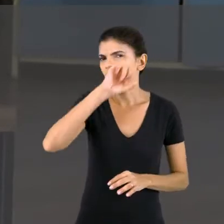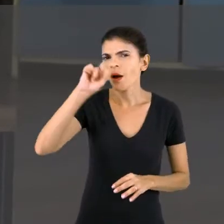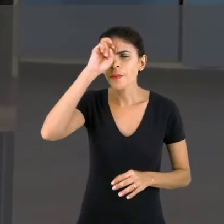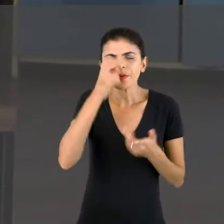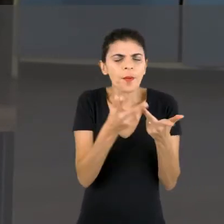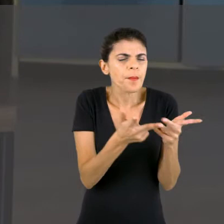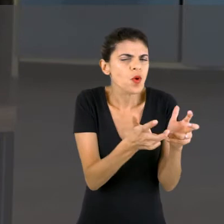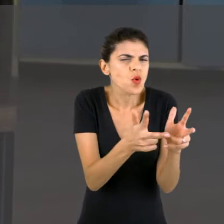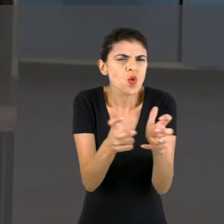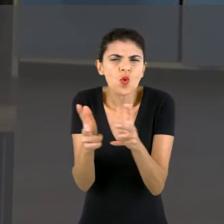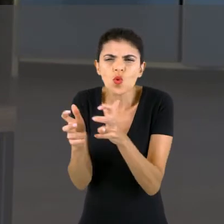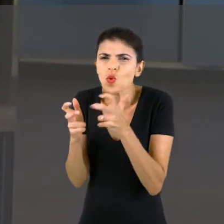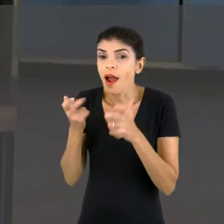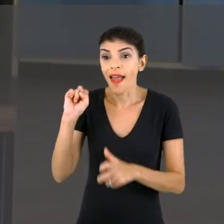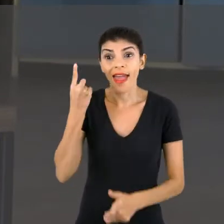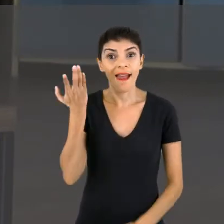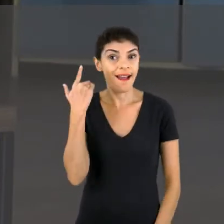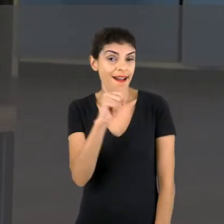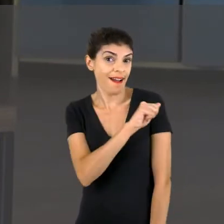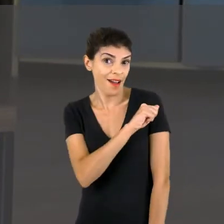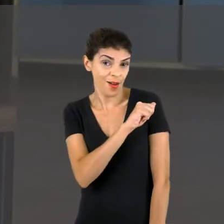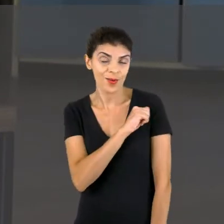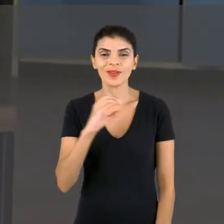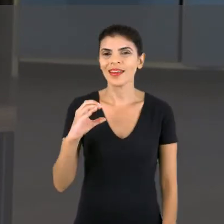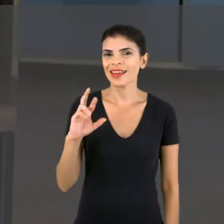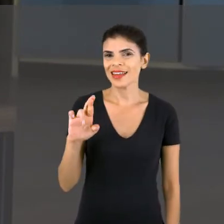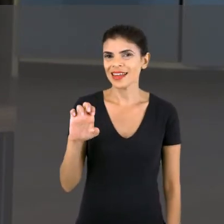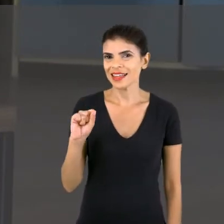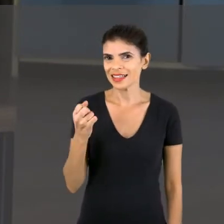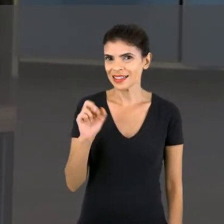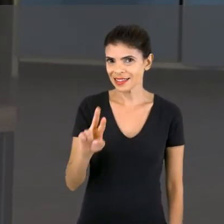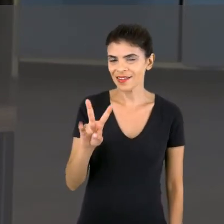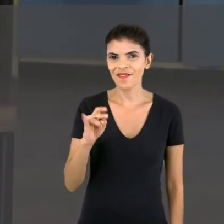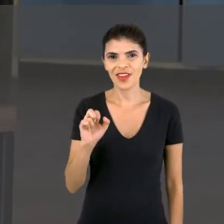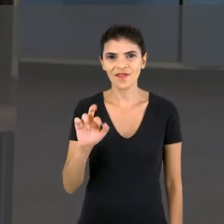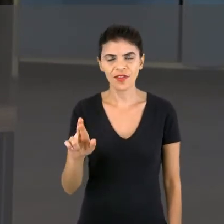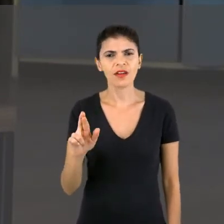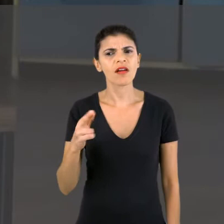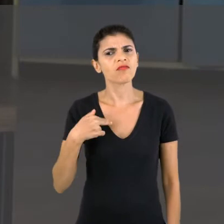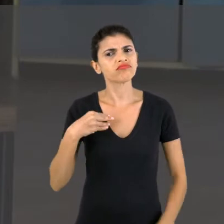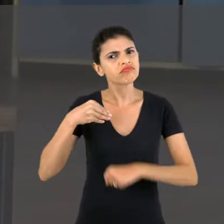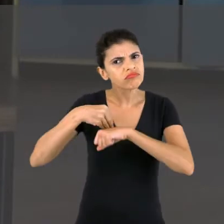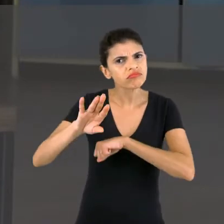aprendeu muito, enquanto a gente era aluno do Crescer e Viver, a falar sobre o